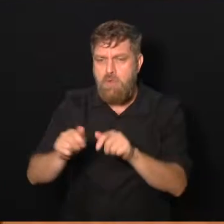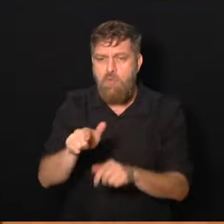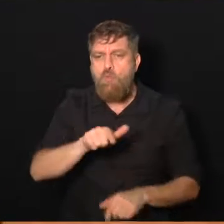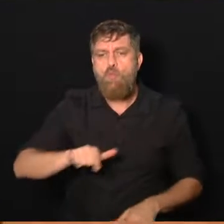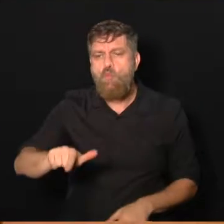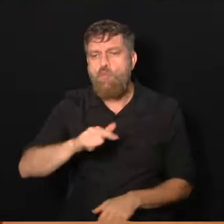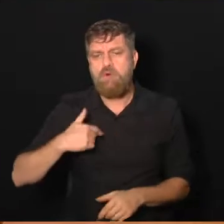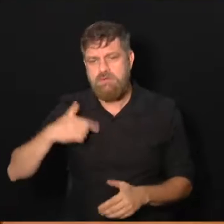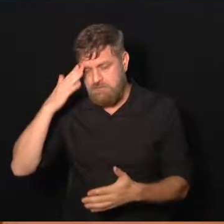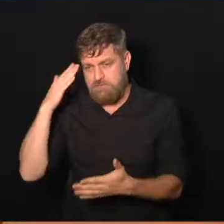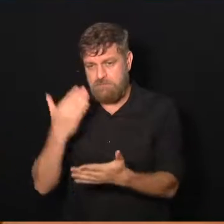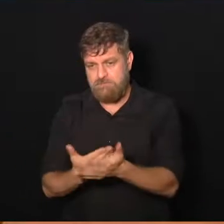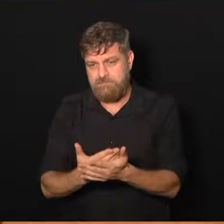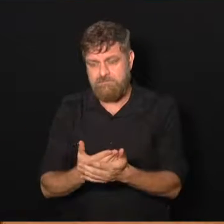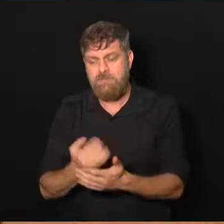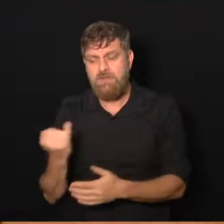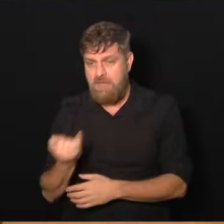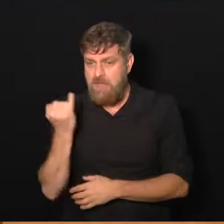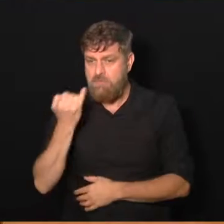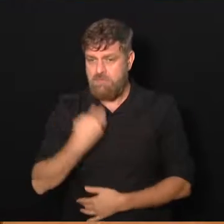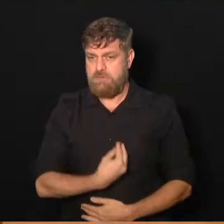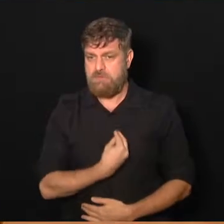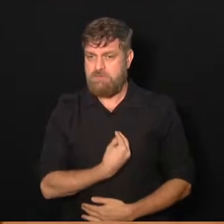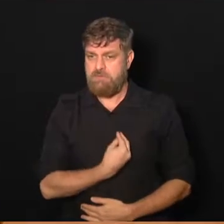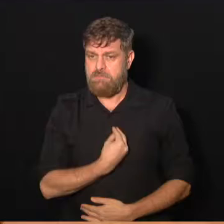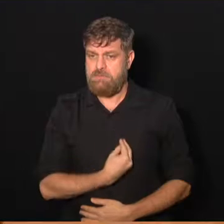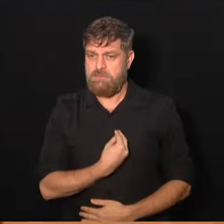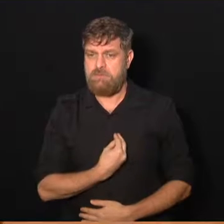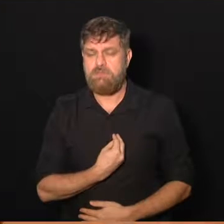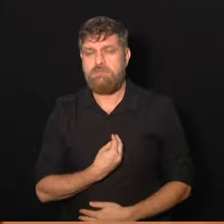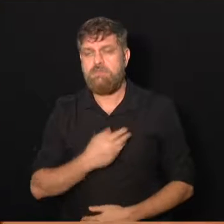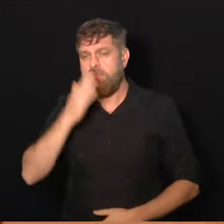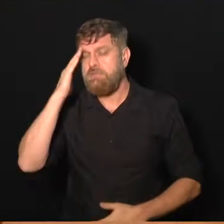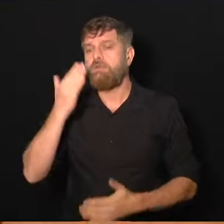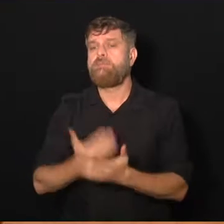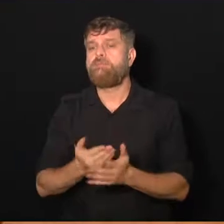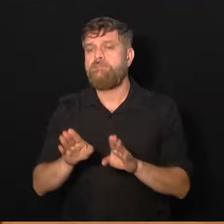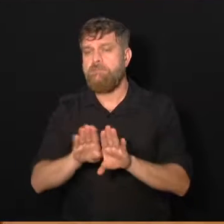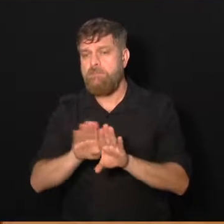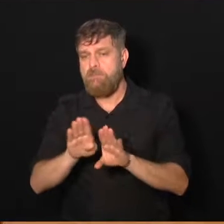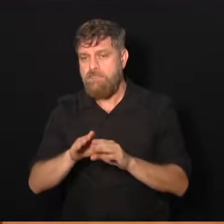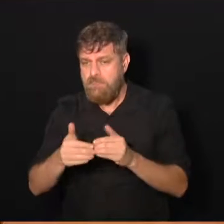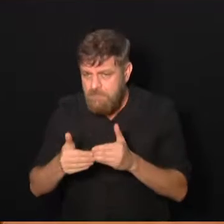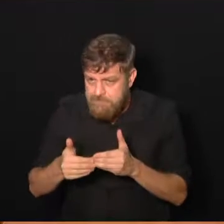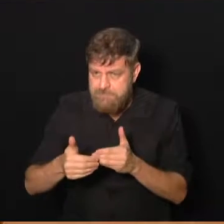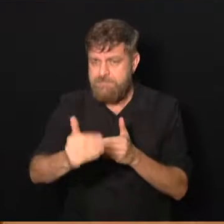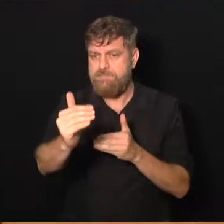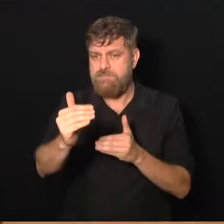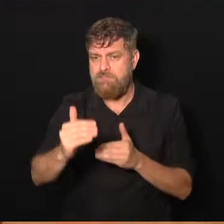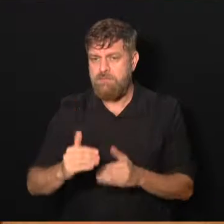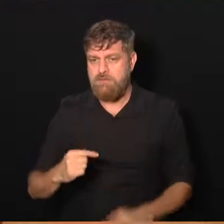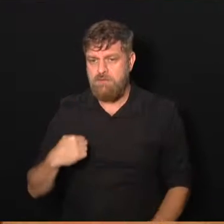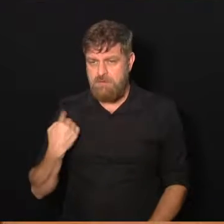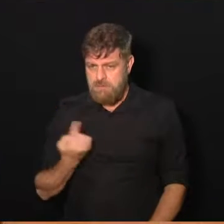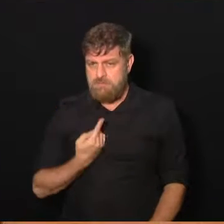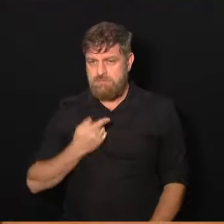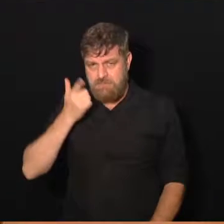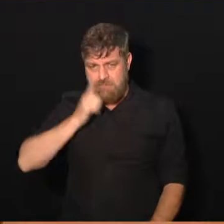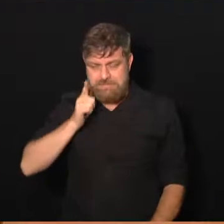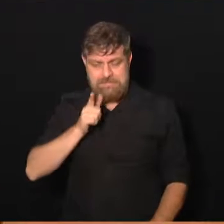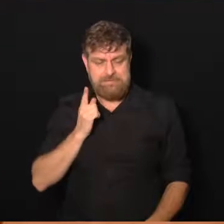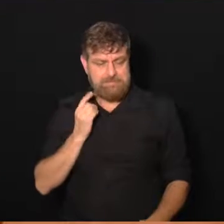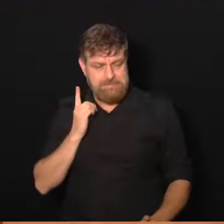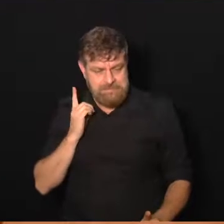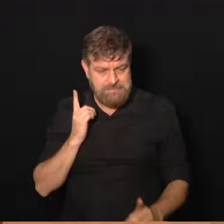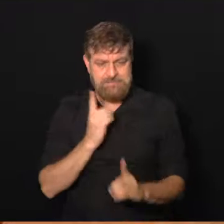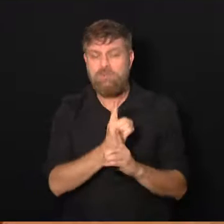aqui, que isso é muito importante, tá? E tenho certeza que, a partir daqui, a gente vai tentar encontrar